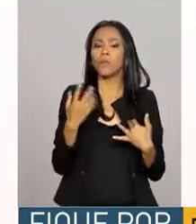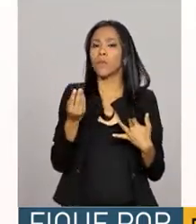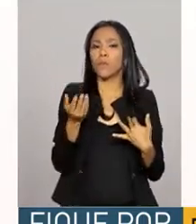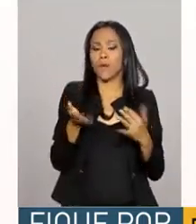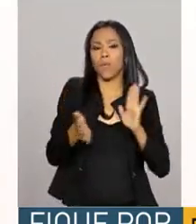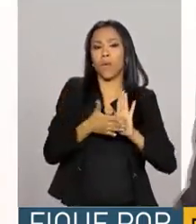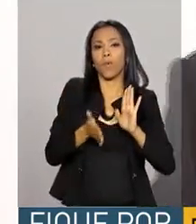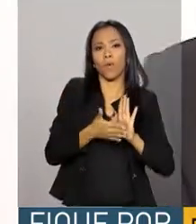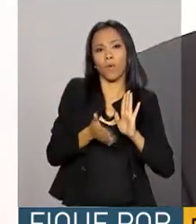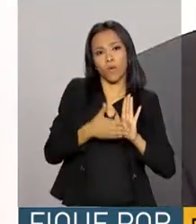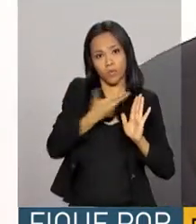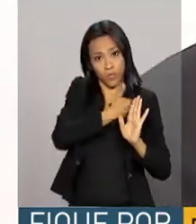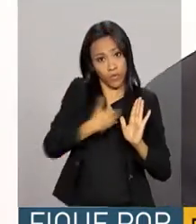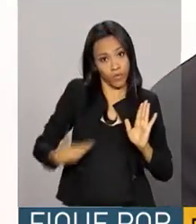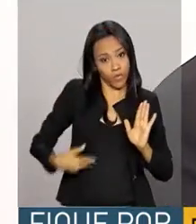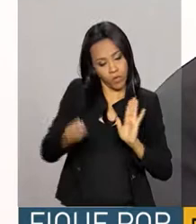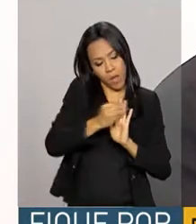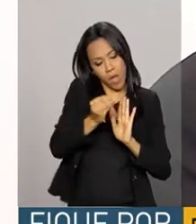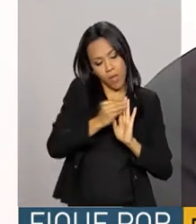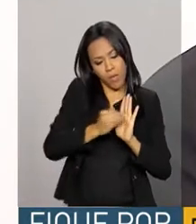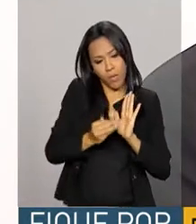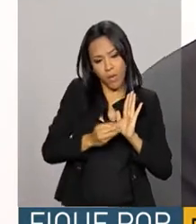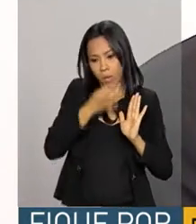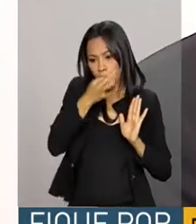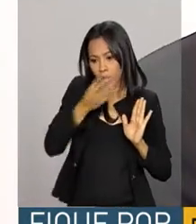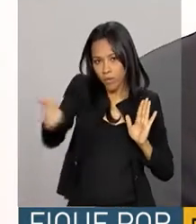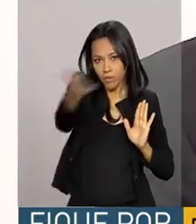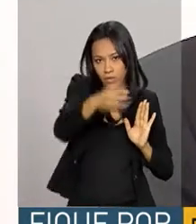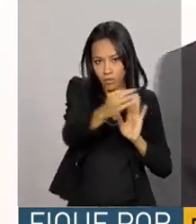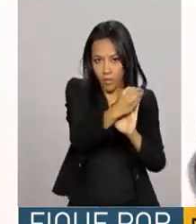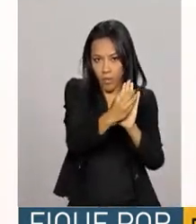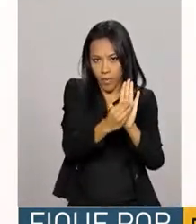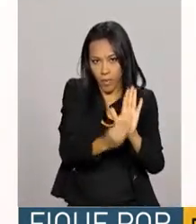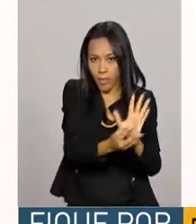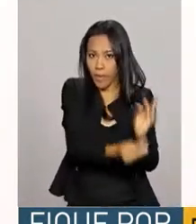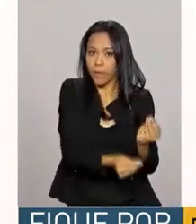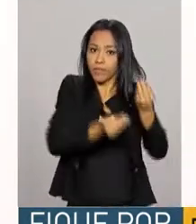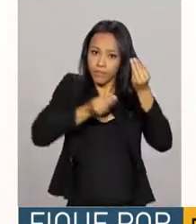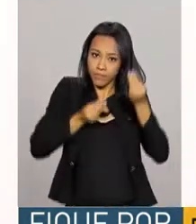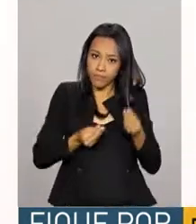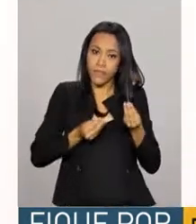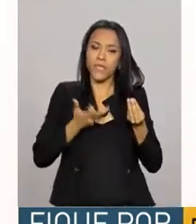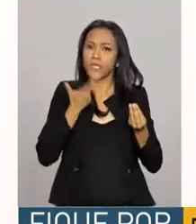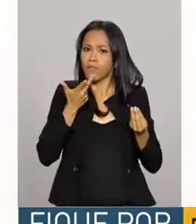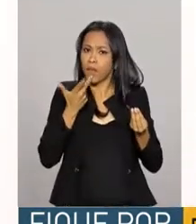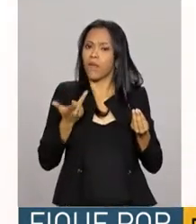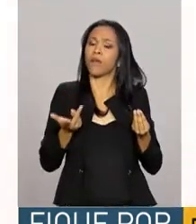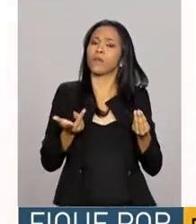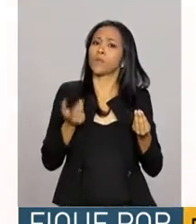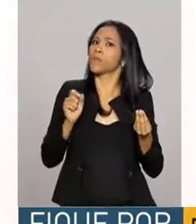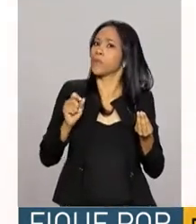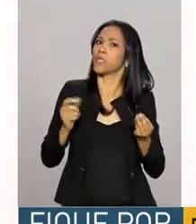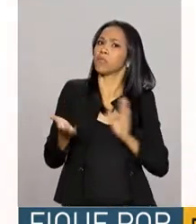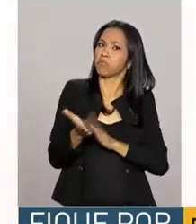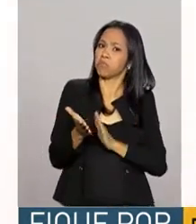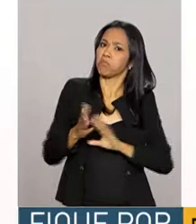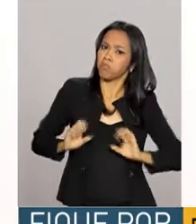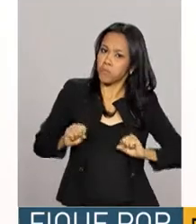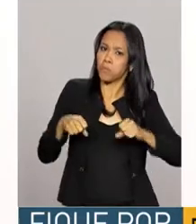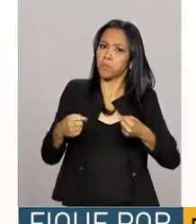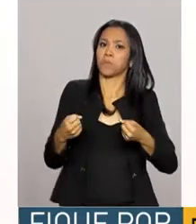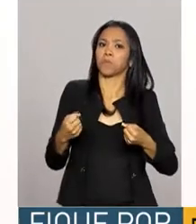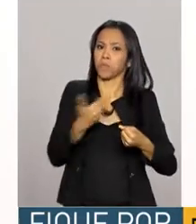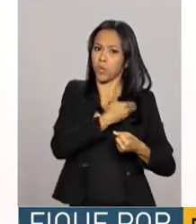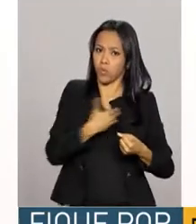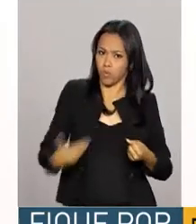ao governo sobre trazerem sugestões do governo salientaram enfatizar ressaltarem o terceiro a actividade do governo não